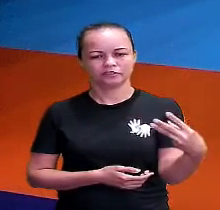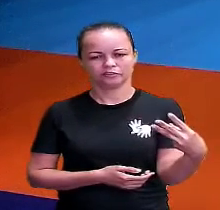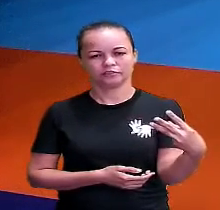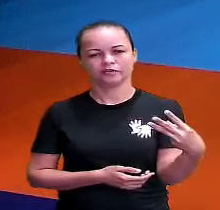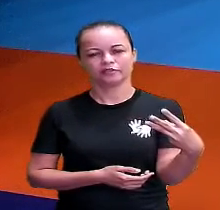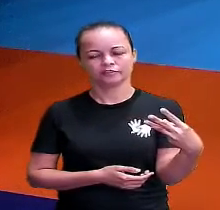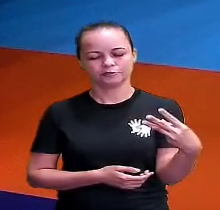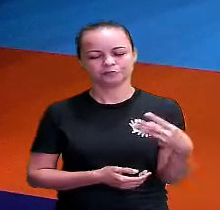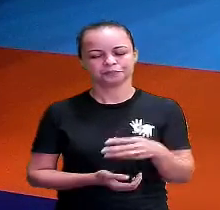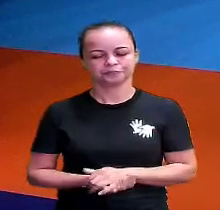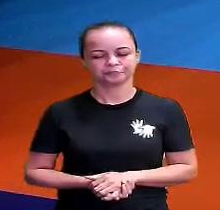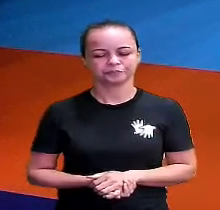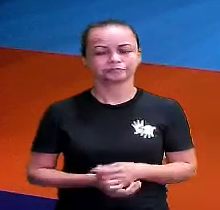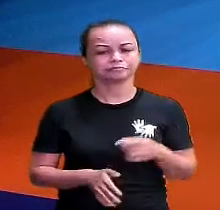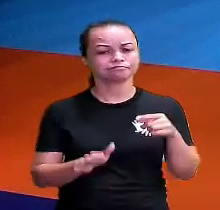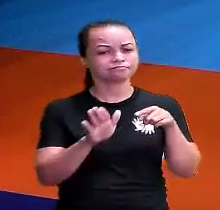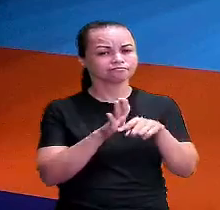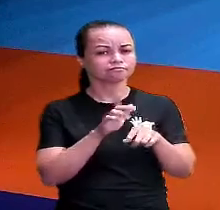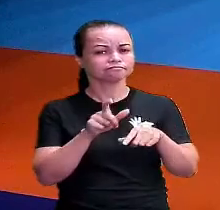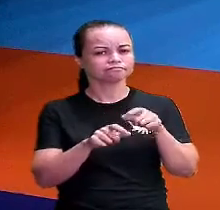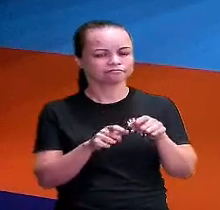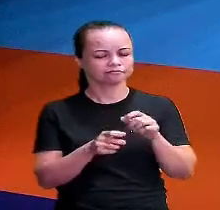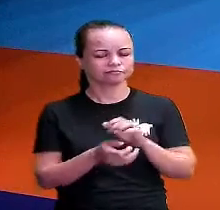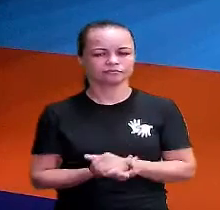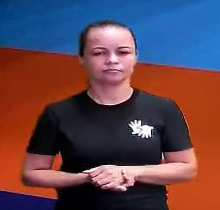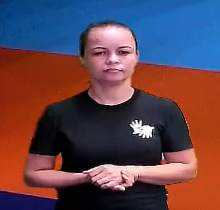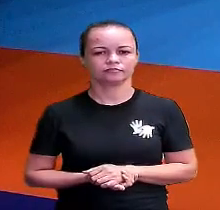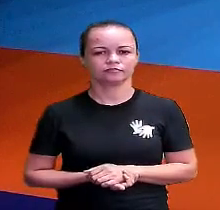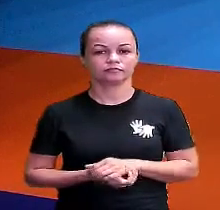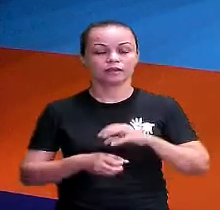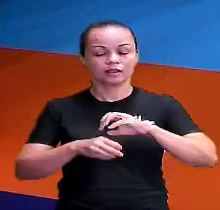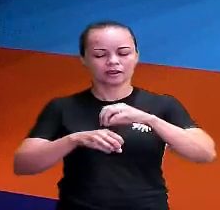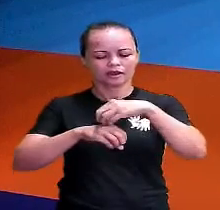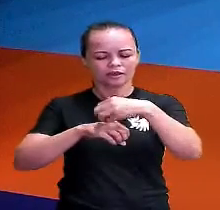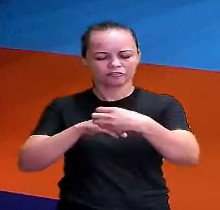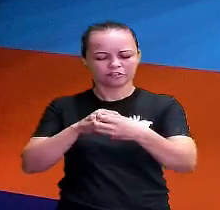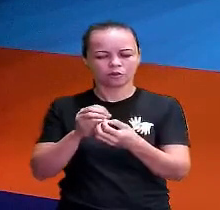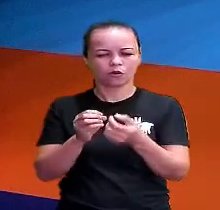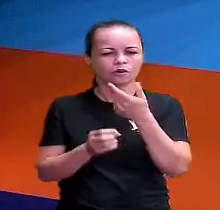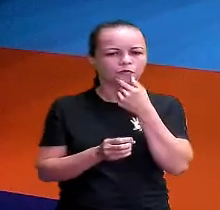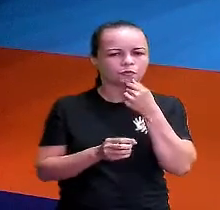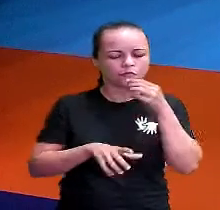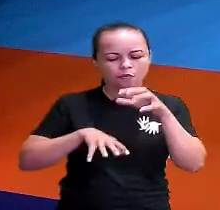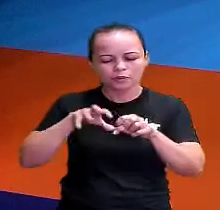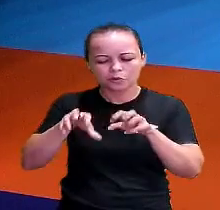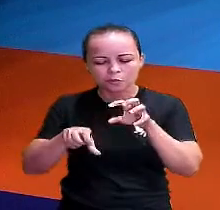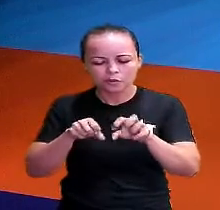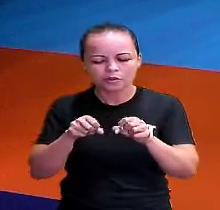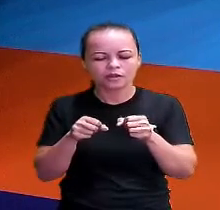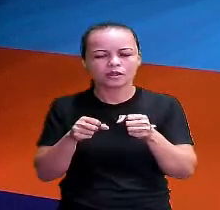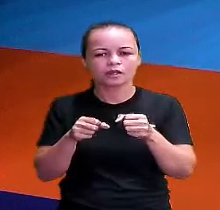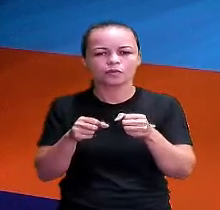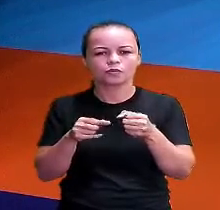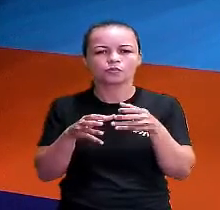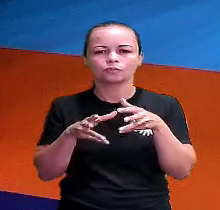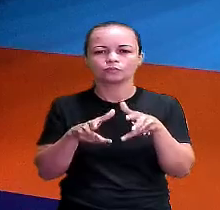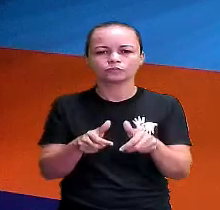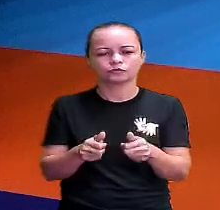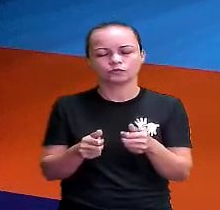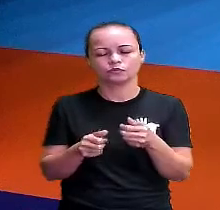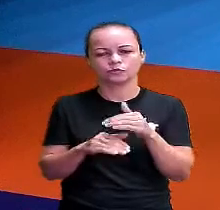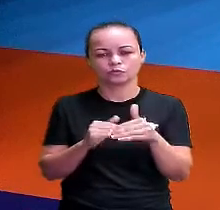423. A perguntinha é, quantas graviolas ele terá colhido ao todo? Então, quantas graviolas